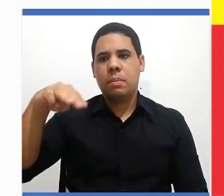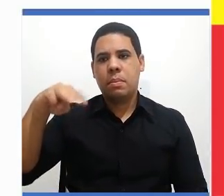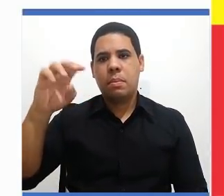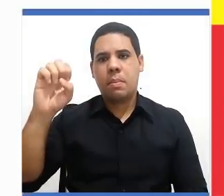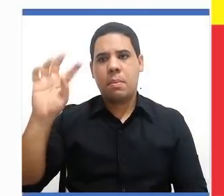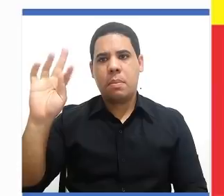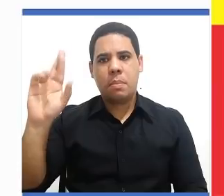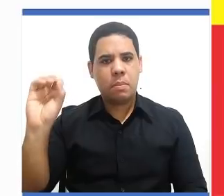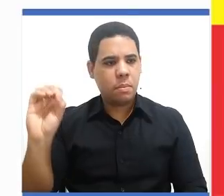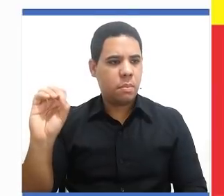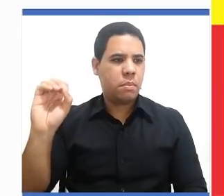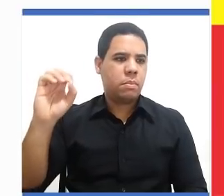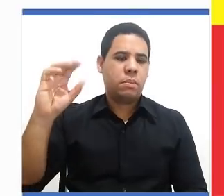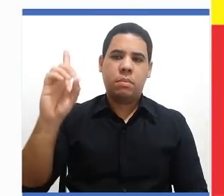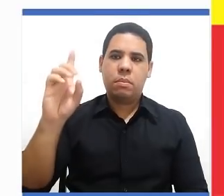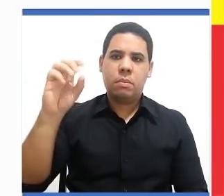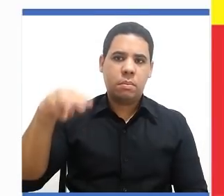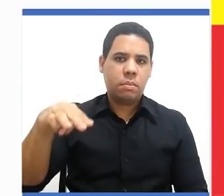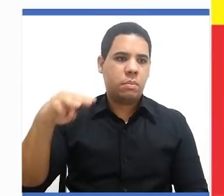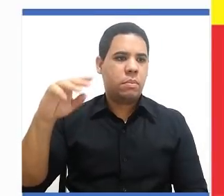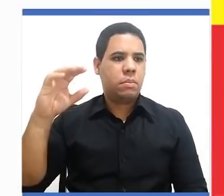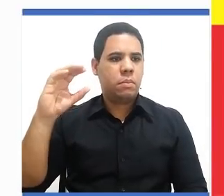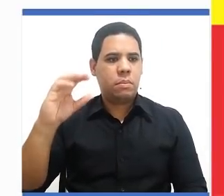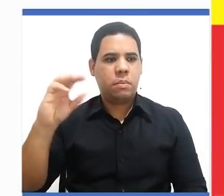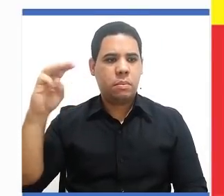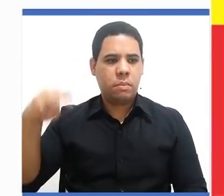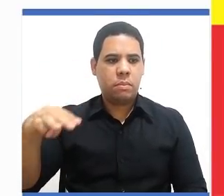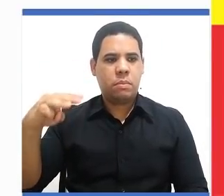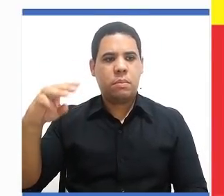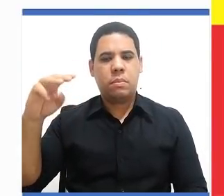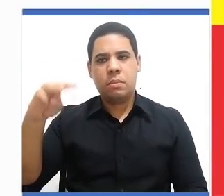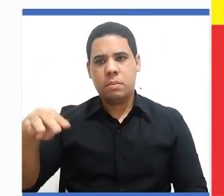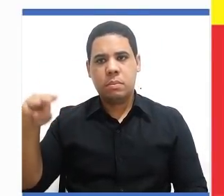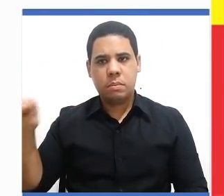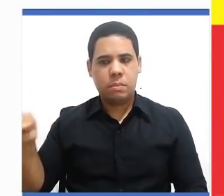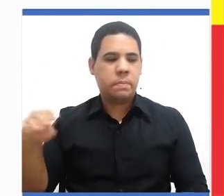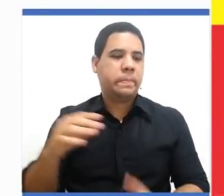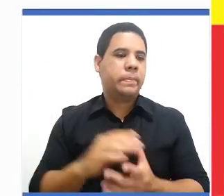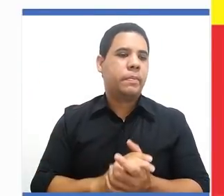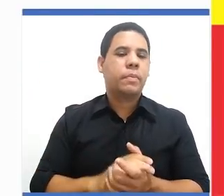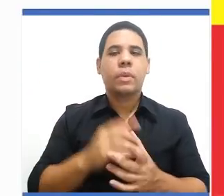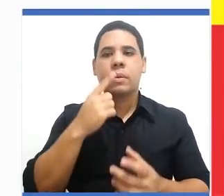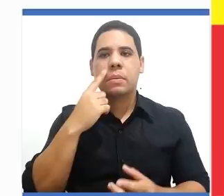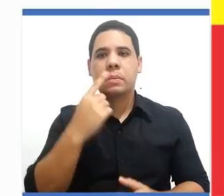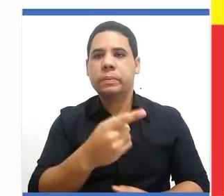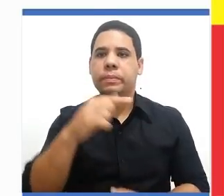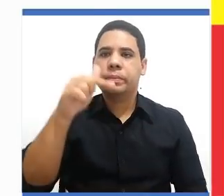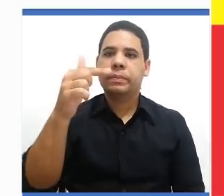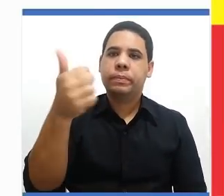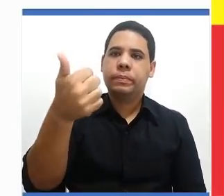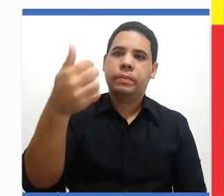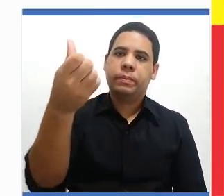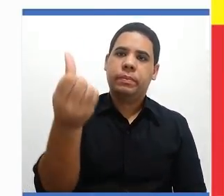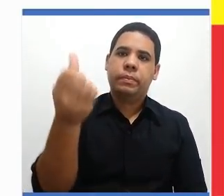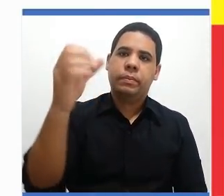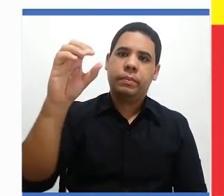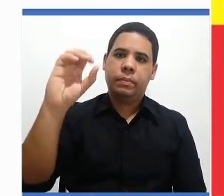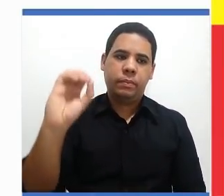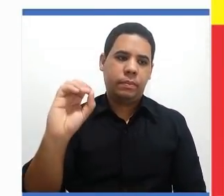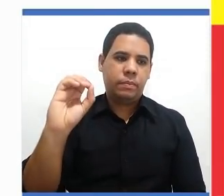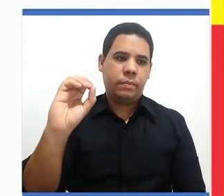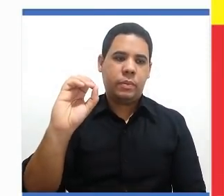o centímetro vai ficar onde? Na casa do centímetro. Então, eu vou pegar os 160 centímetros e vou levar